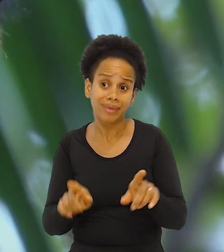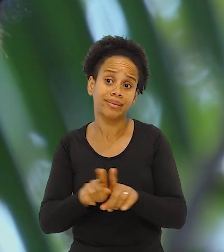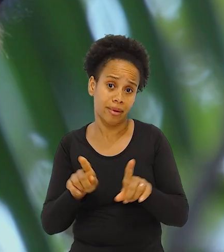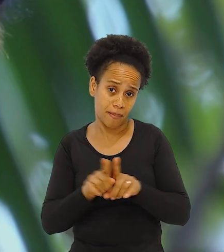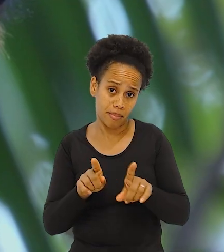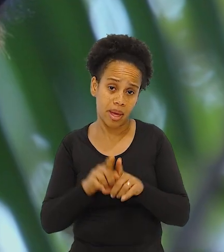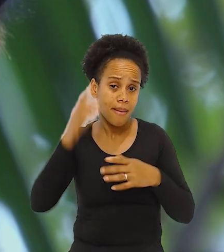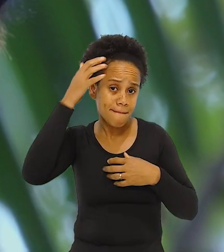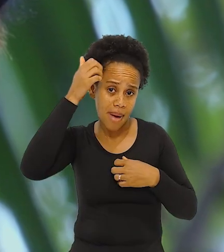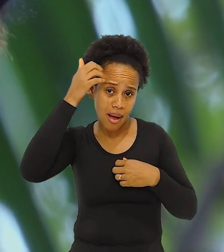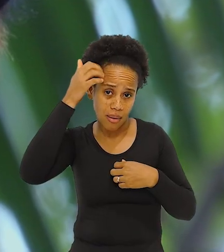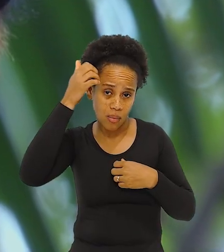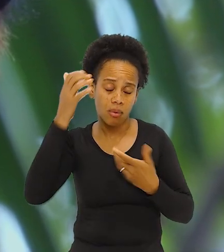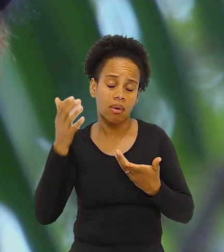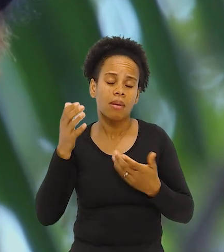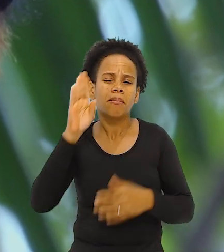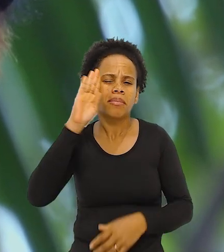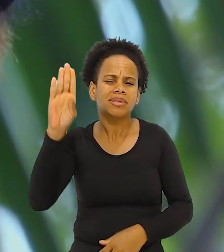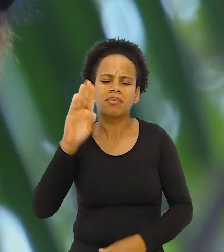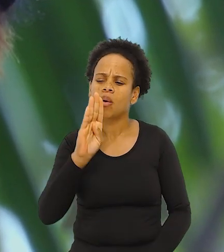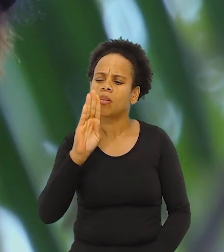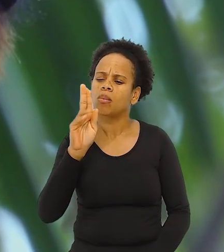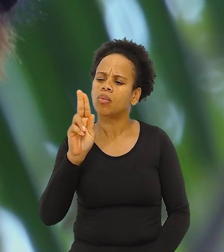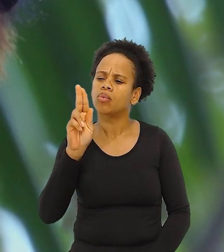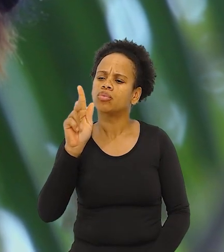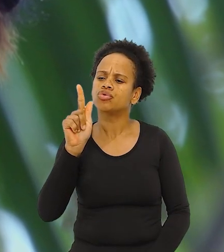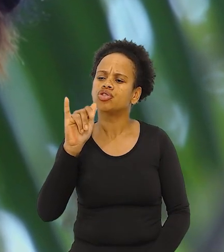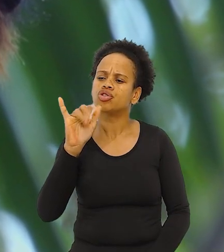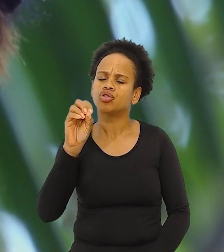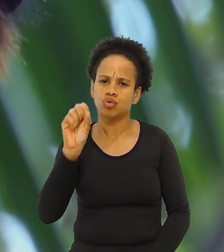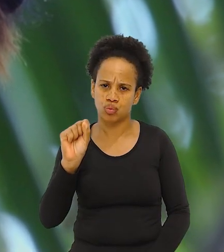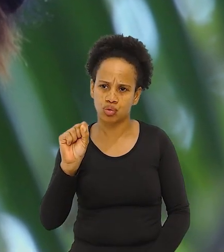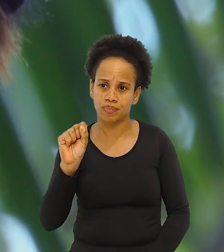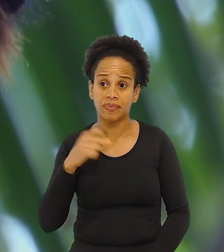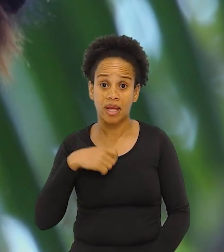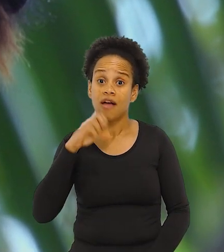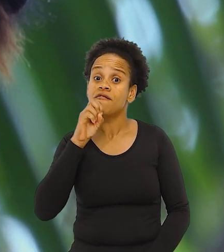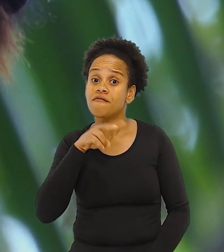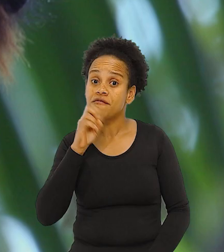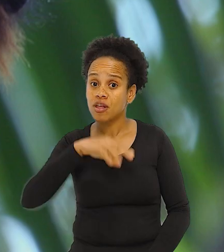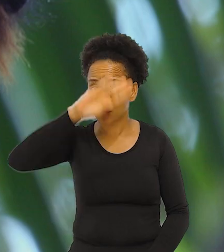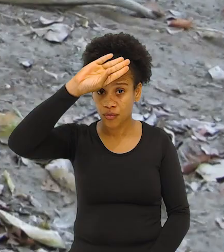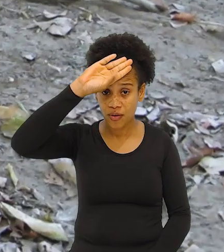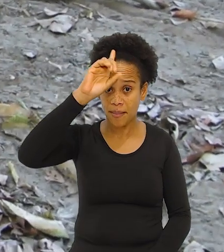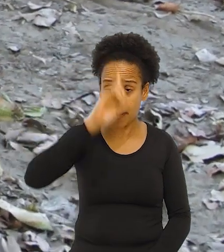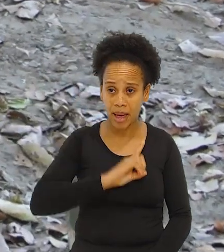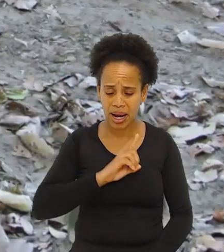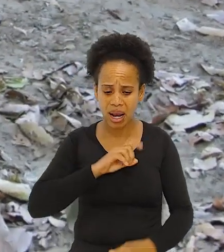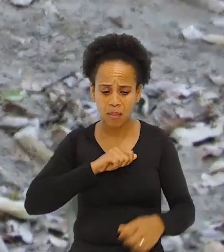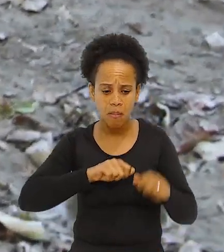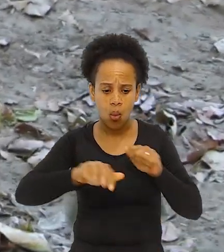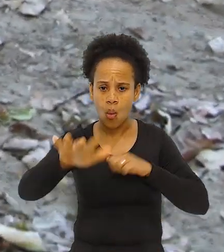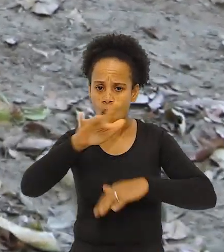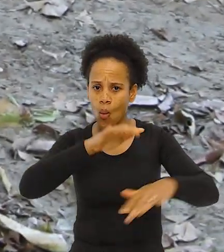humanos, principalmente bugios. Quando há circulação do vírus da febre amarela numa